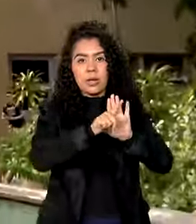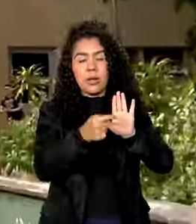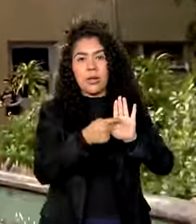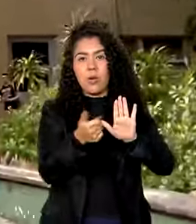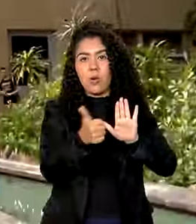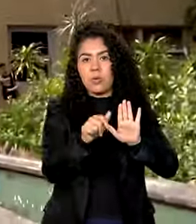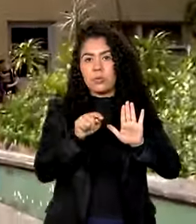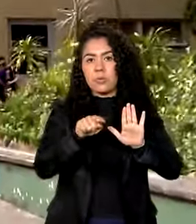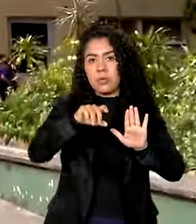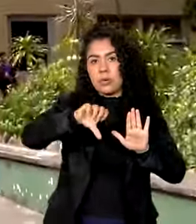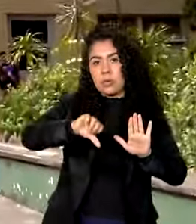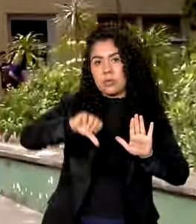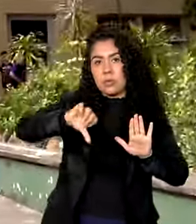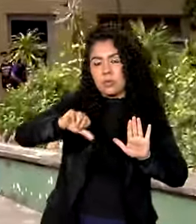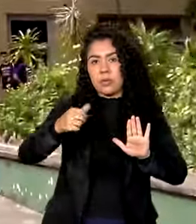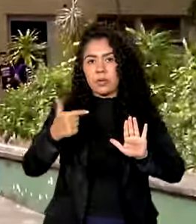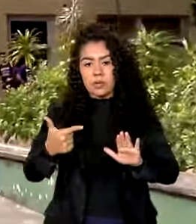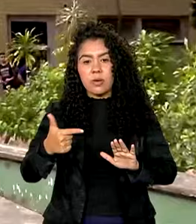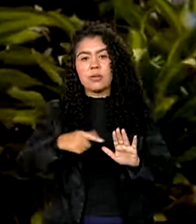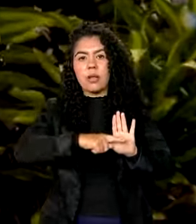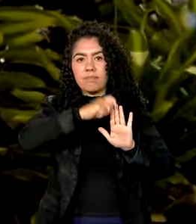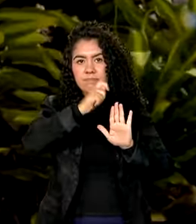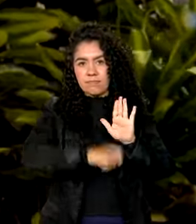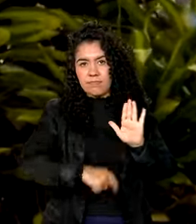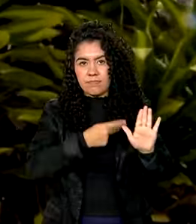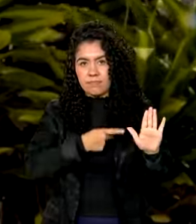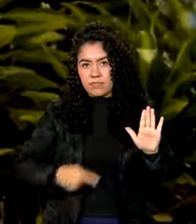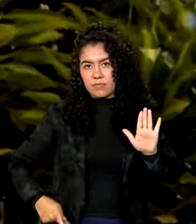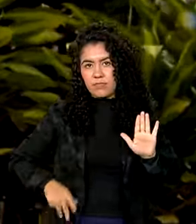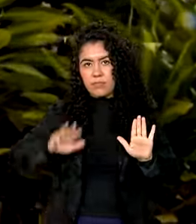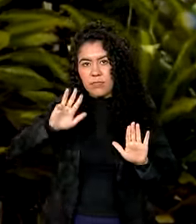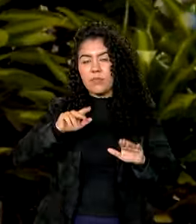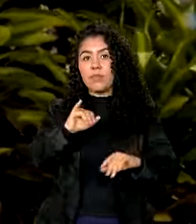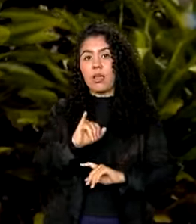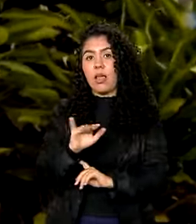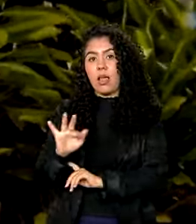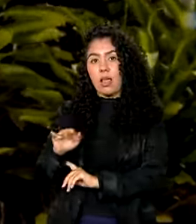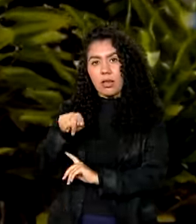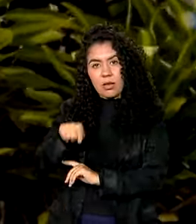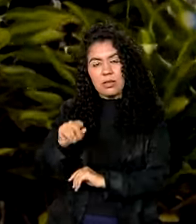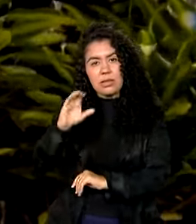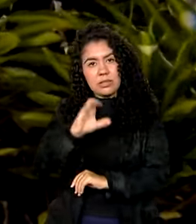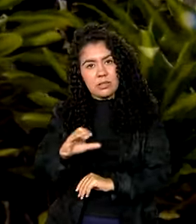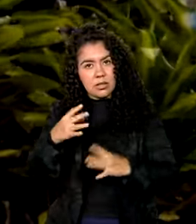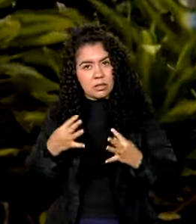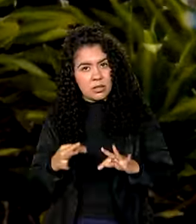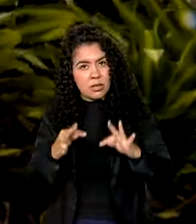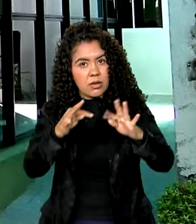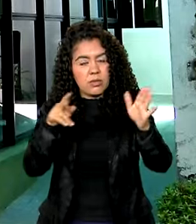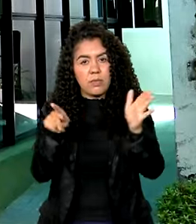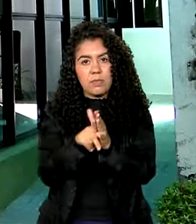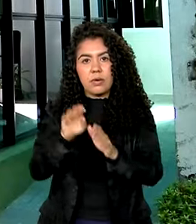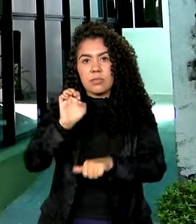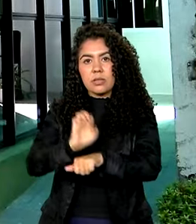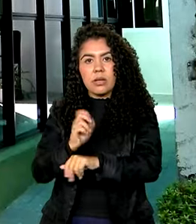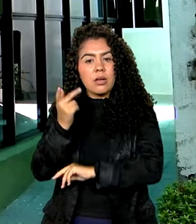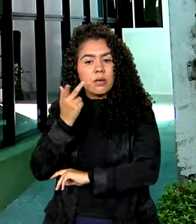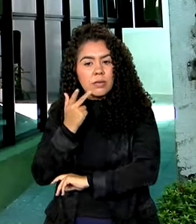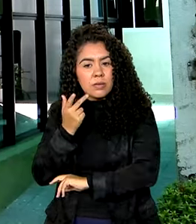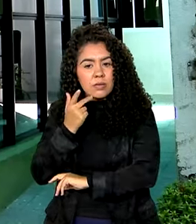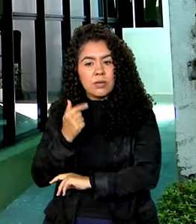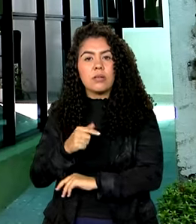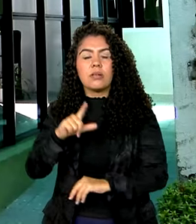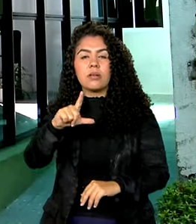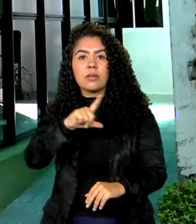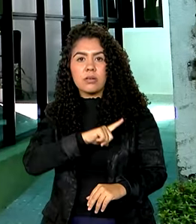11.892, sancionada pelo então presidente Lula, o Instituto Federal de Educação, Ciência e Tecnologia do Ceará uniu o Centro